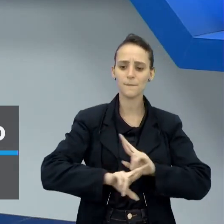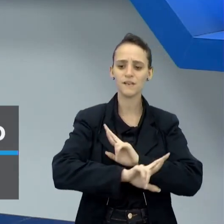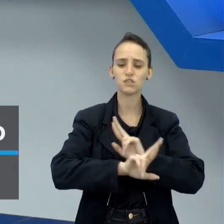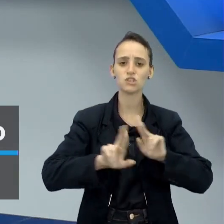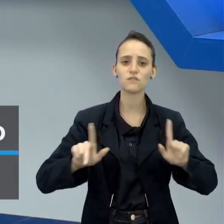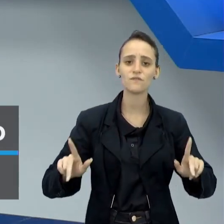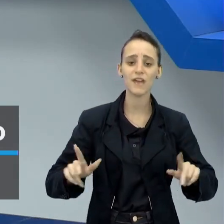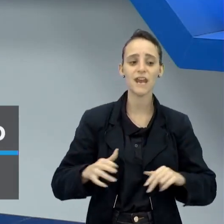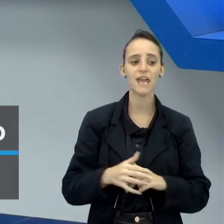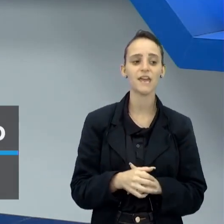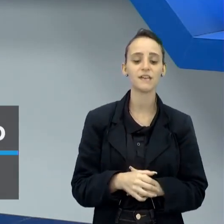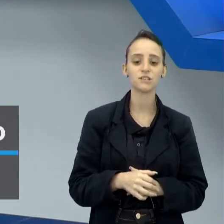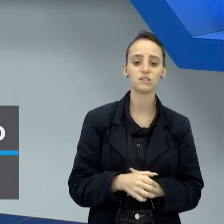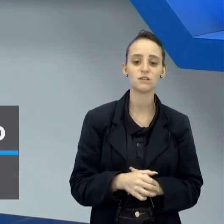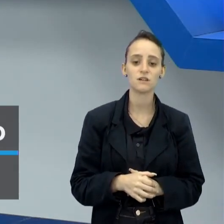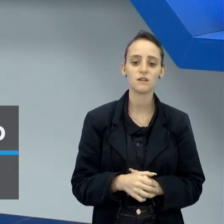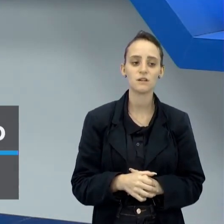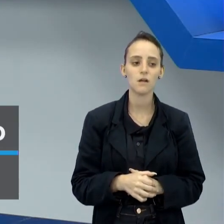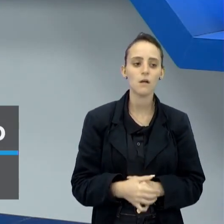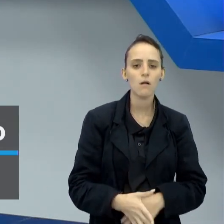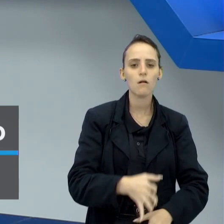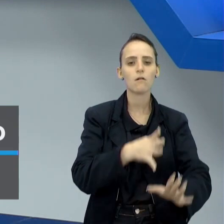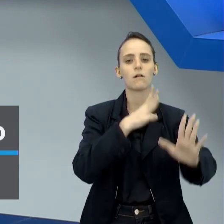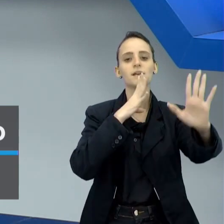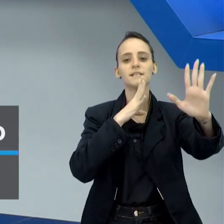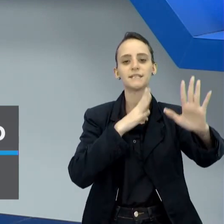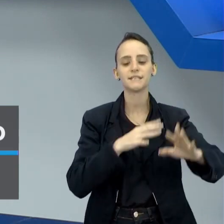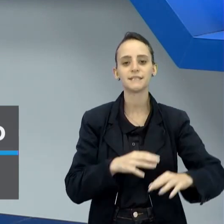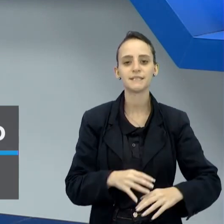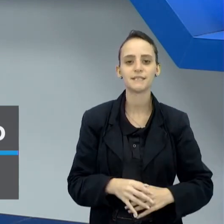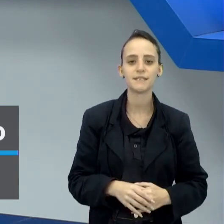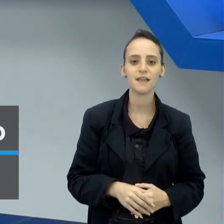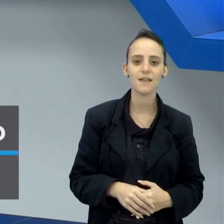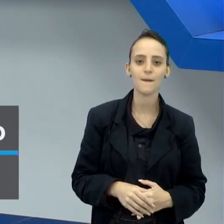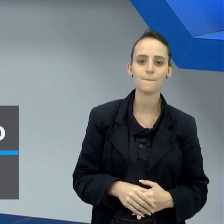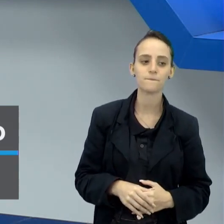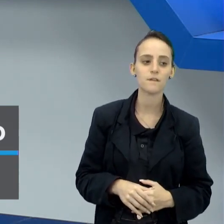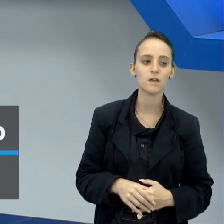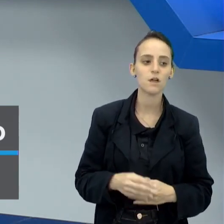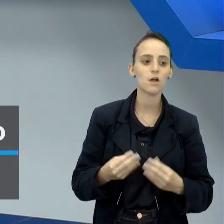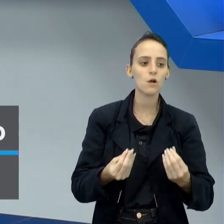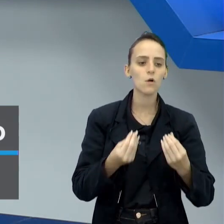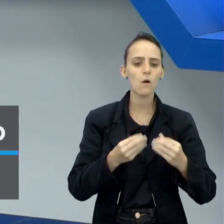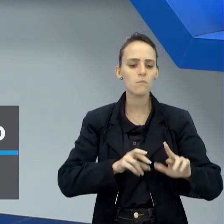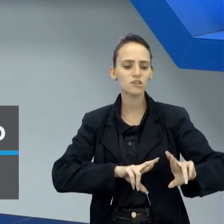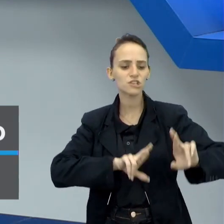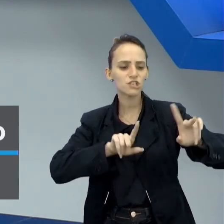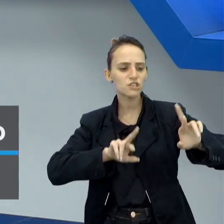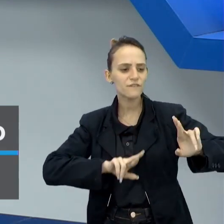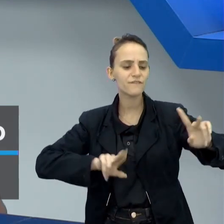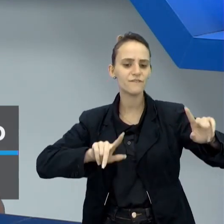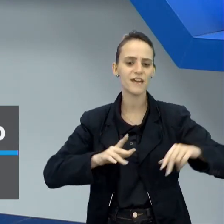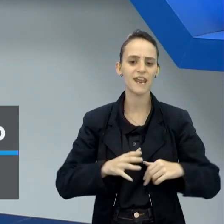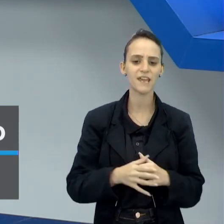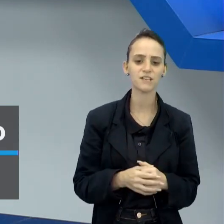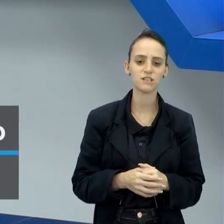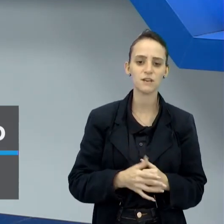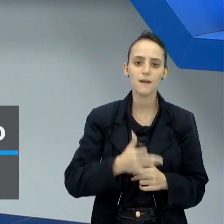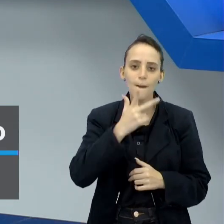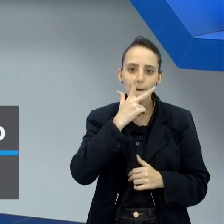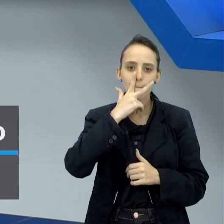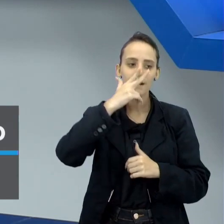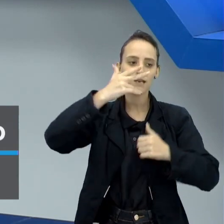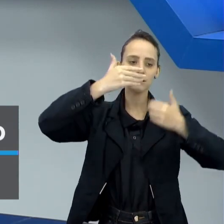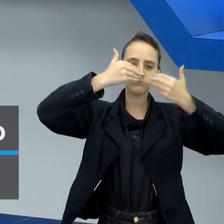que é mágica, o reconhecimento do outro, se eu me relaciono com algo que é diferente de mim, eu tenho a capacidade de me ampliar enquanto